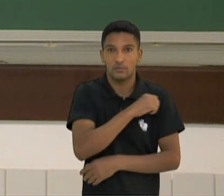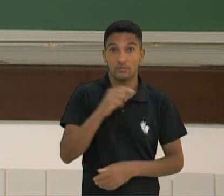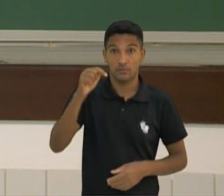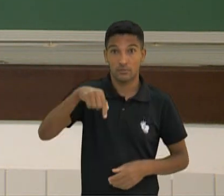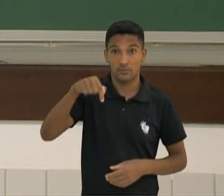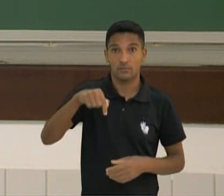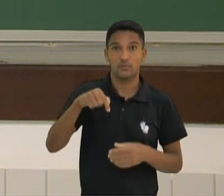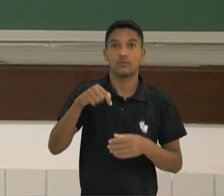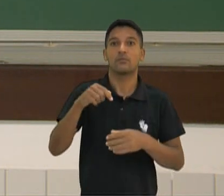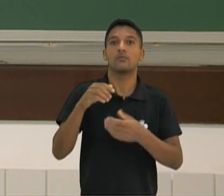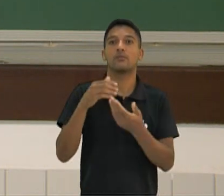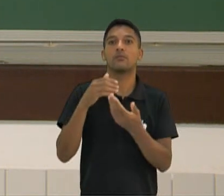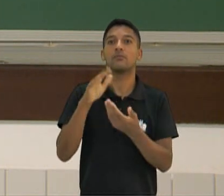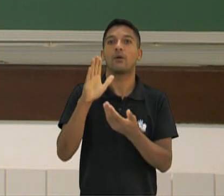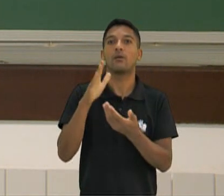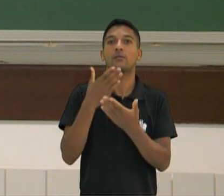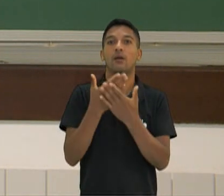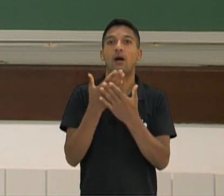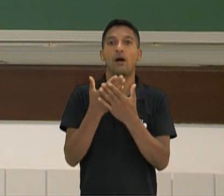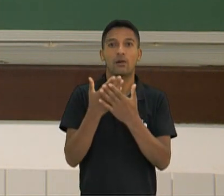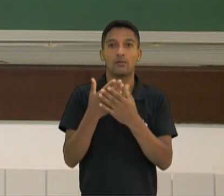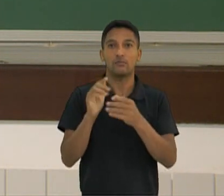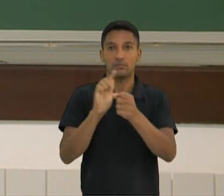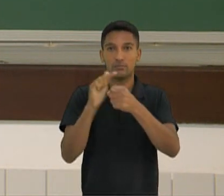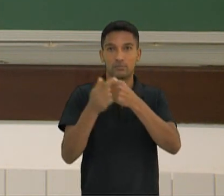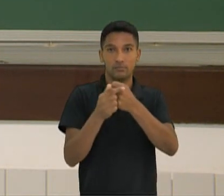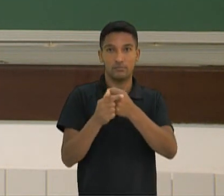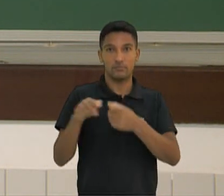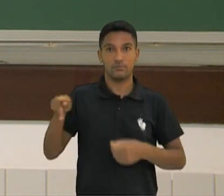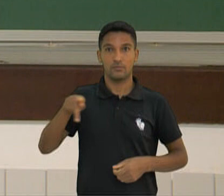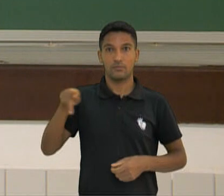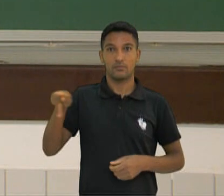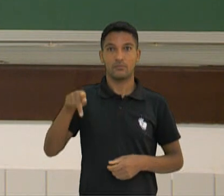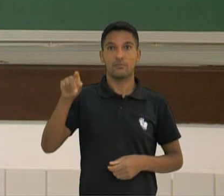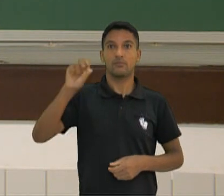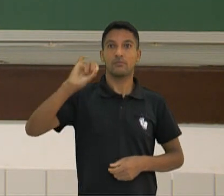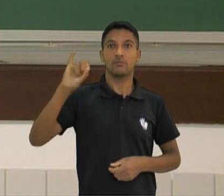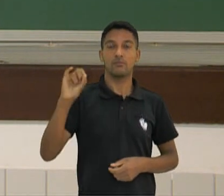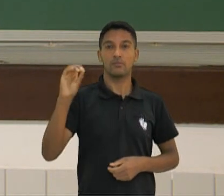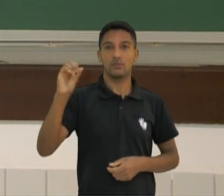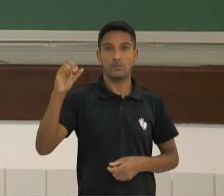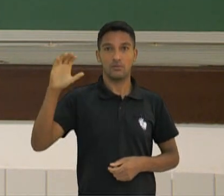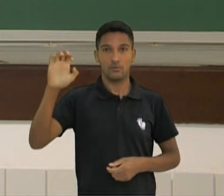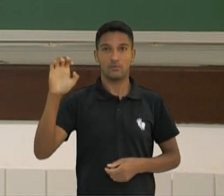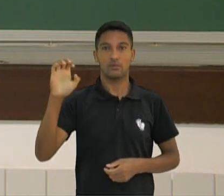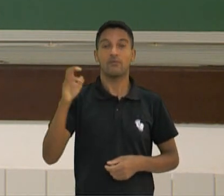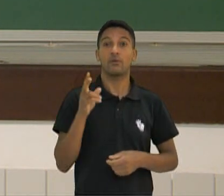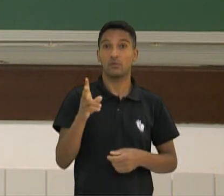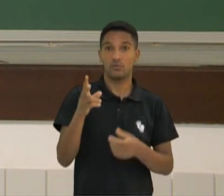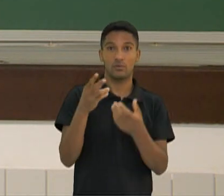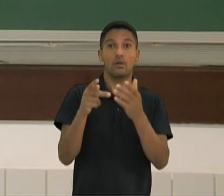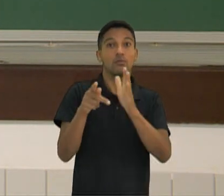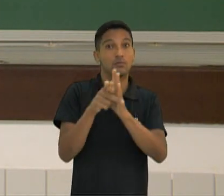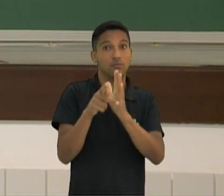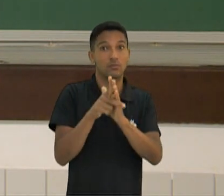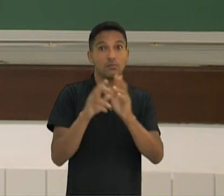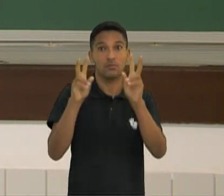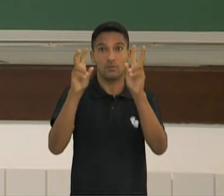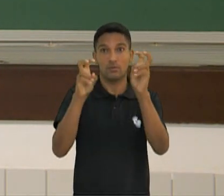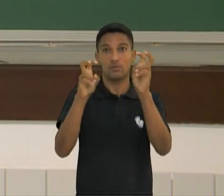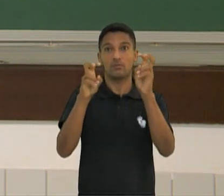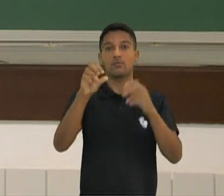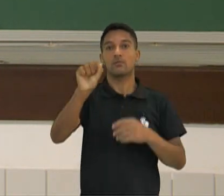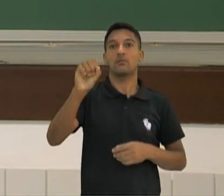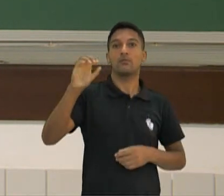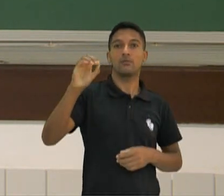estamos aqui para mais um Encontro em Geografia. Meu nome é Joyce, nós vamos dar a continuação ao aspecto das questões socioambientais, mas antes,